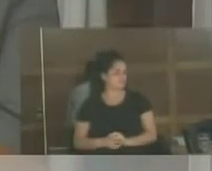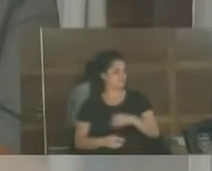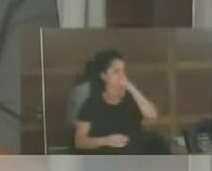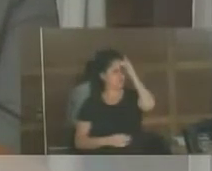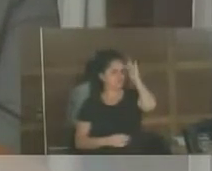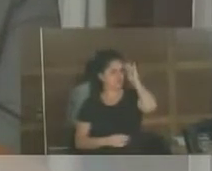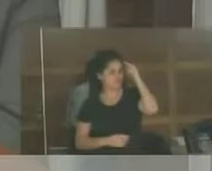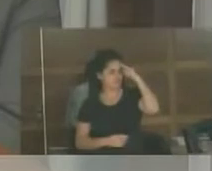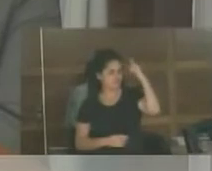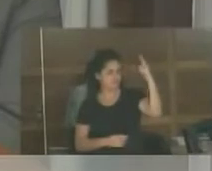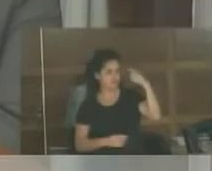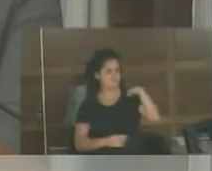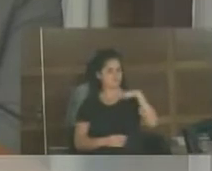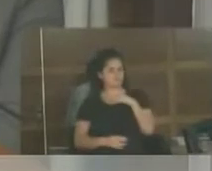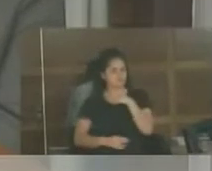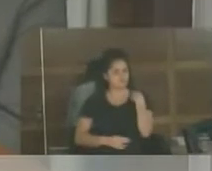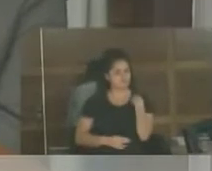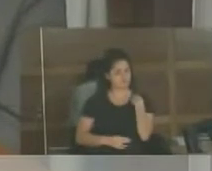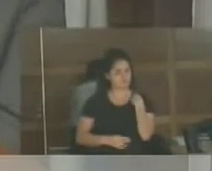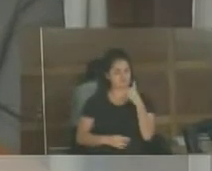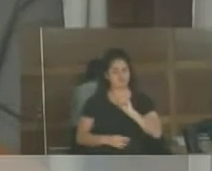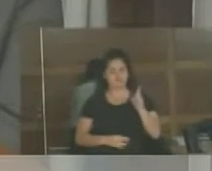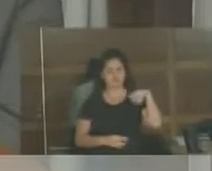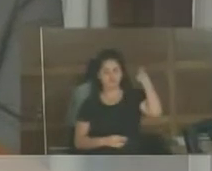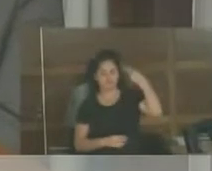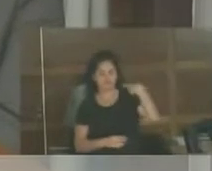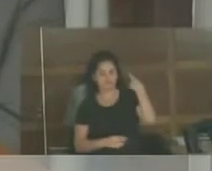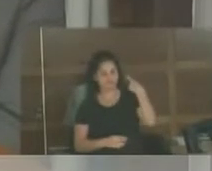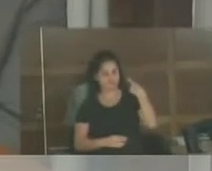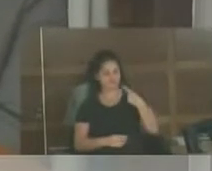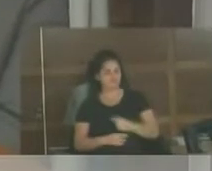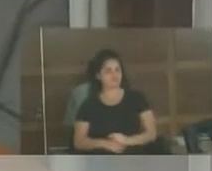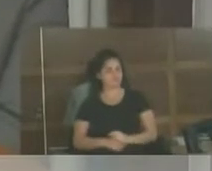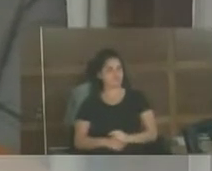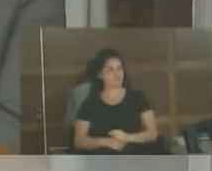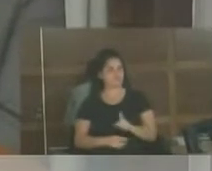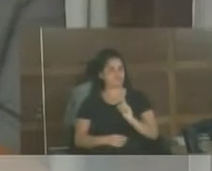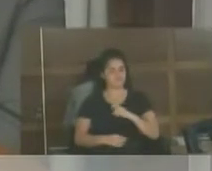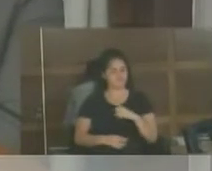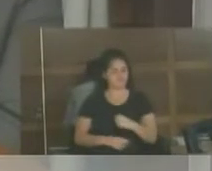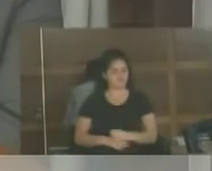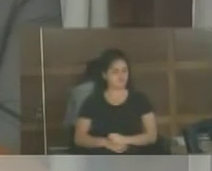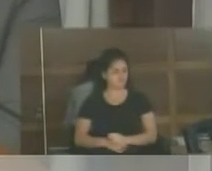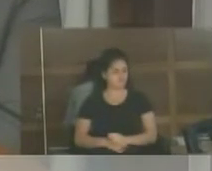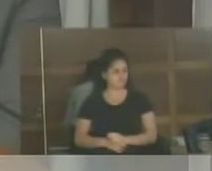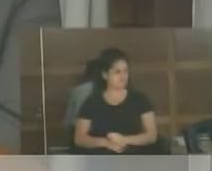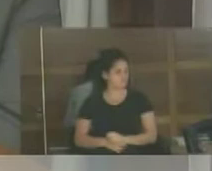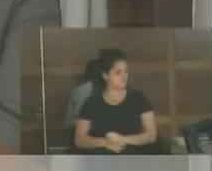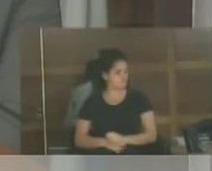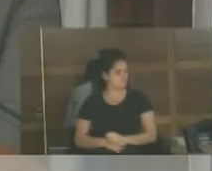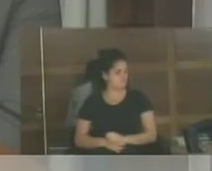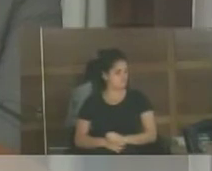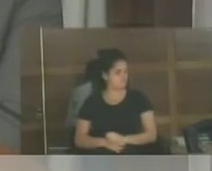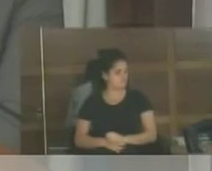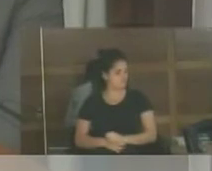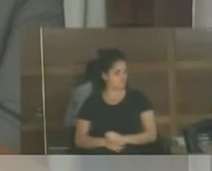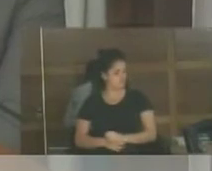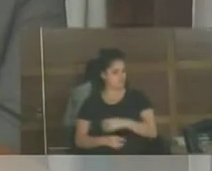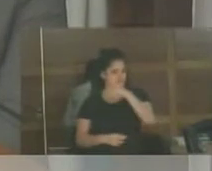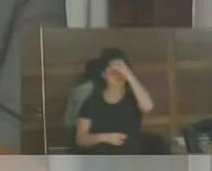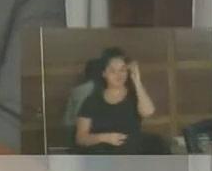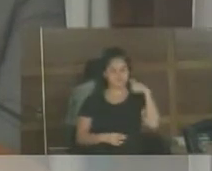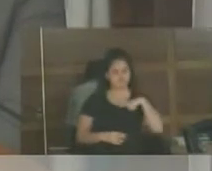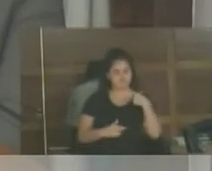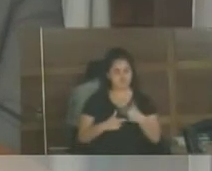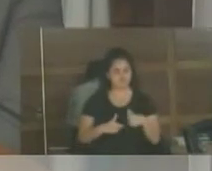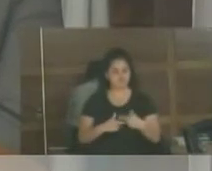que pensam em suicídio não são loucas, não são fracas e não são covardes. Elas estão passando por problemas